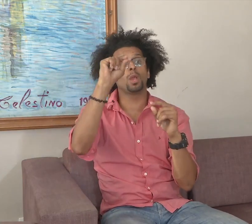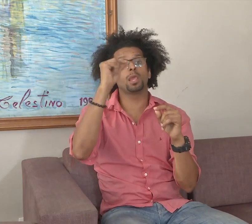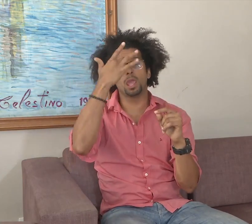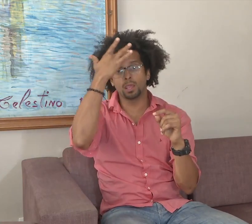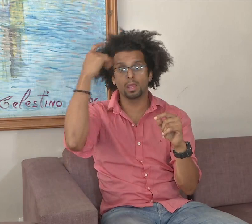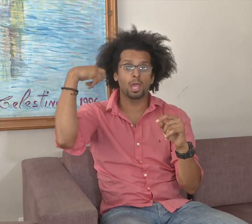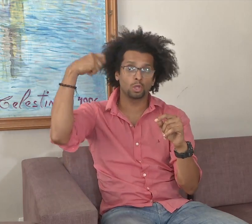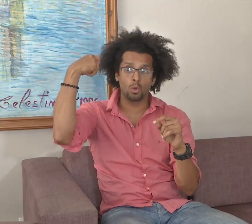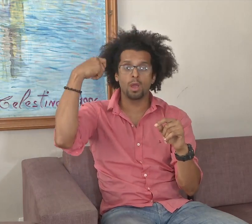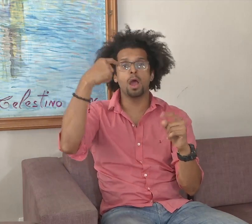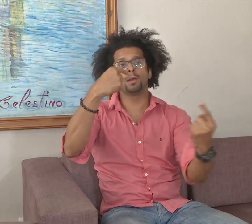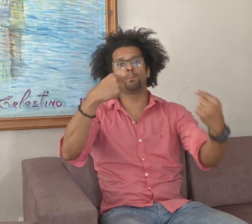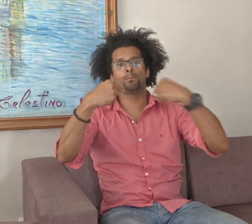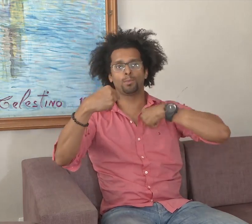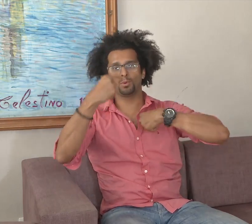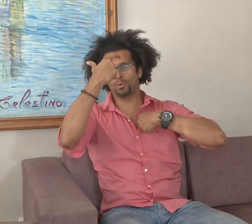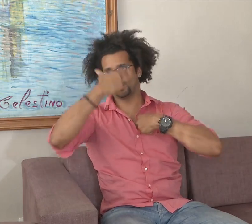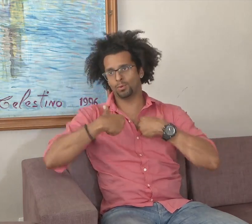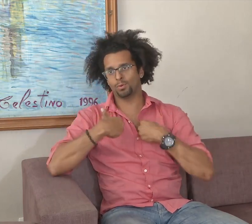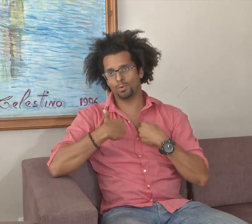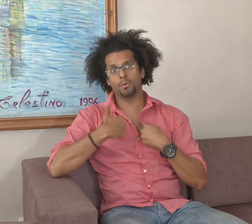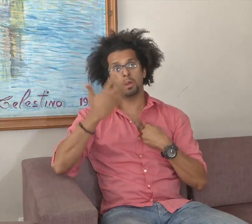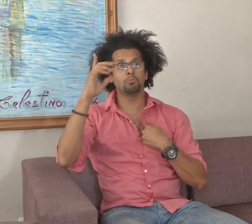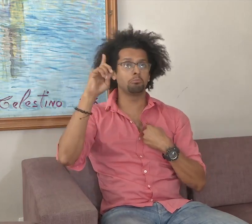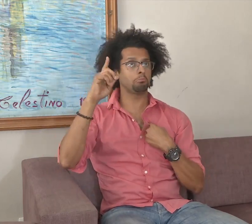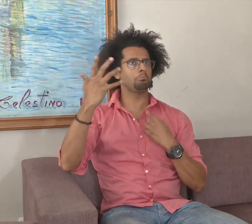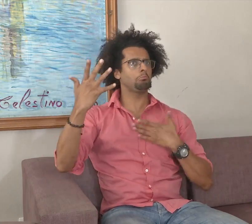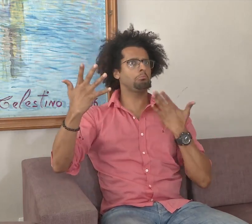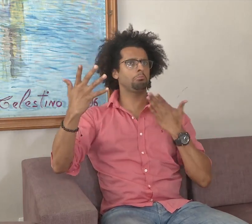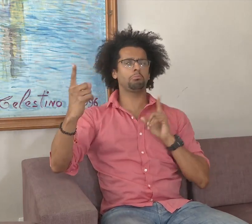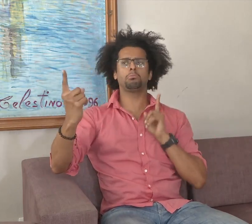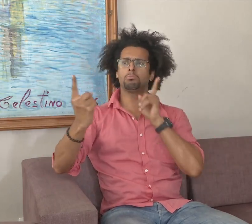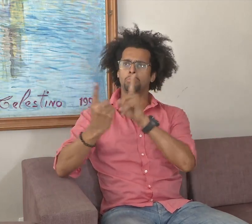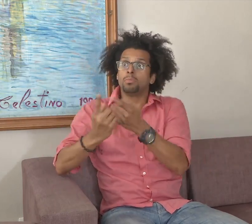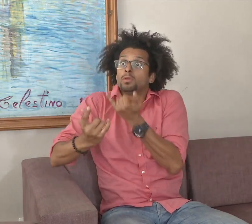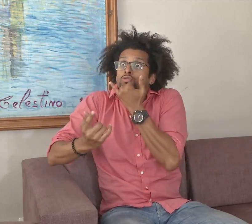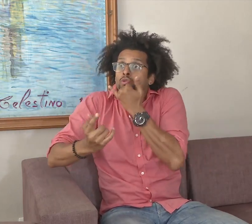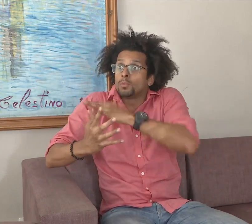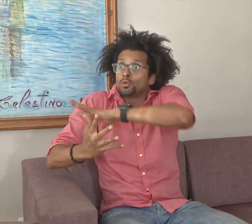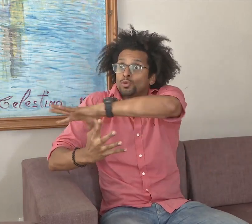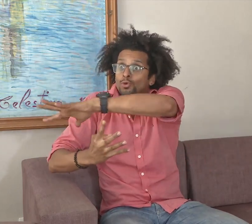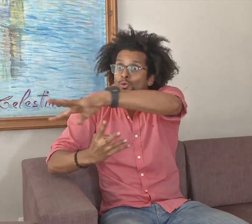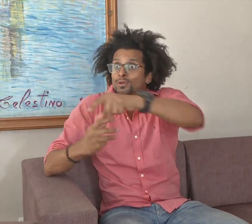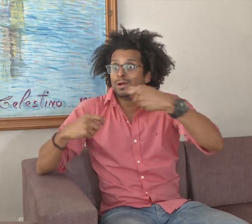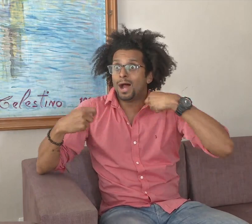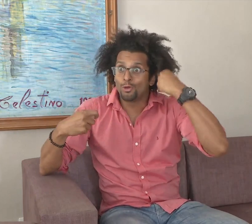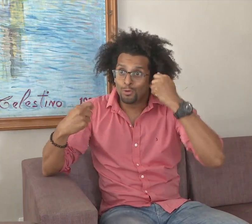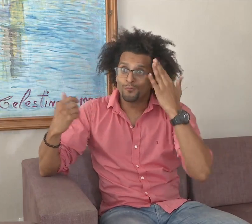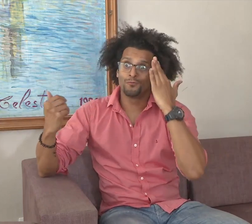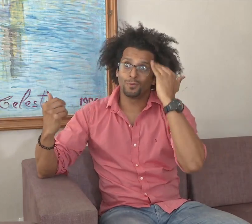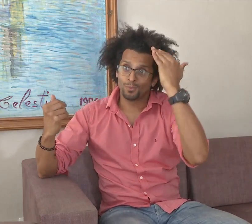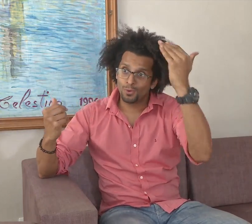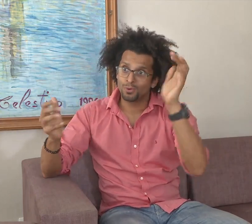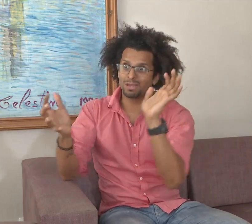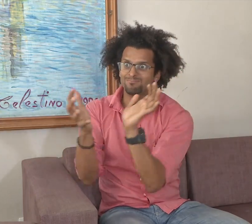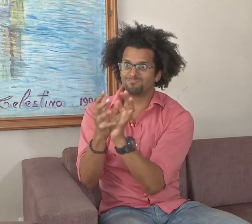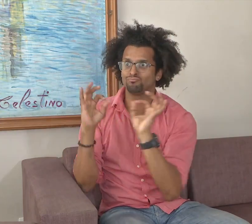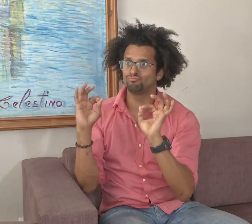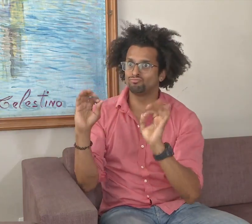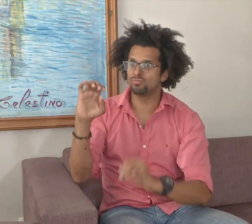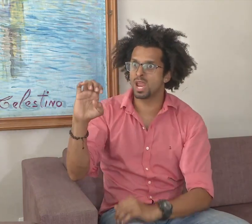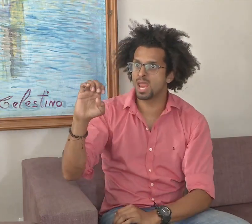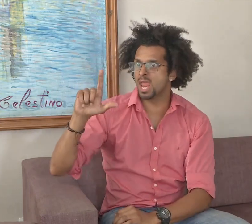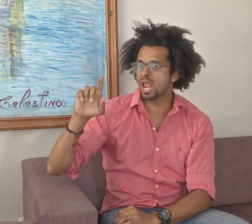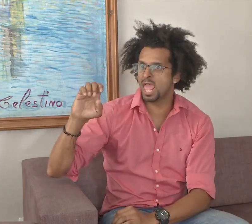sobre um ator, e o INES veio até mim. Então, quando eu cheguei na produção do filme, então eu vi que tinham vários atores